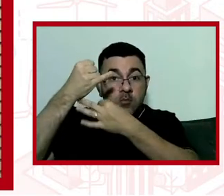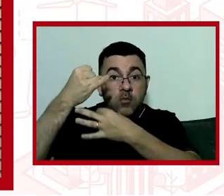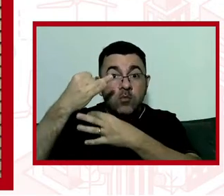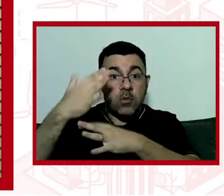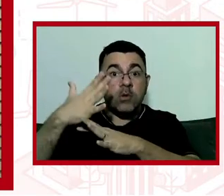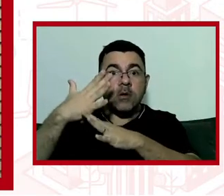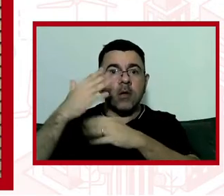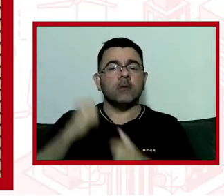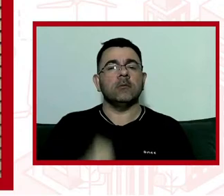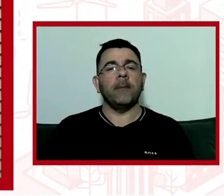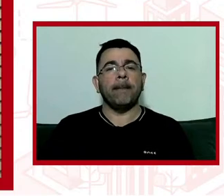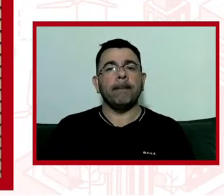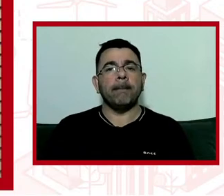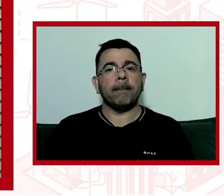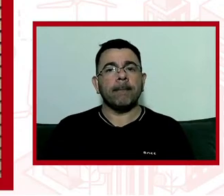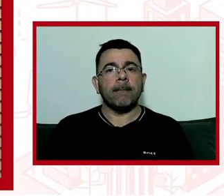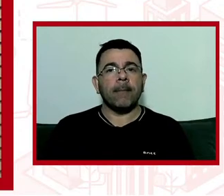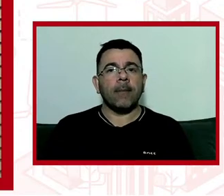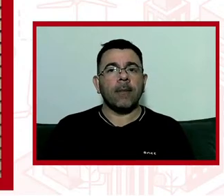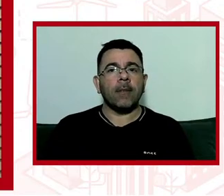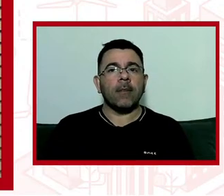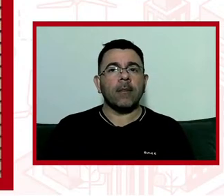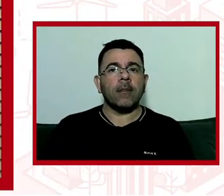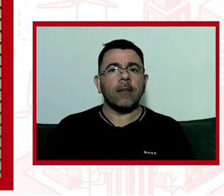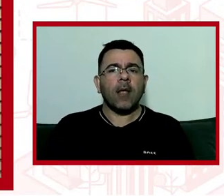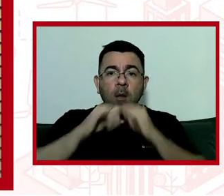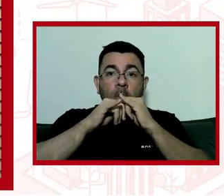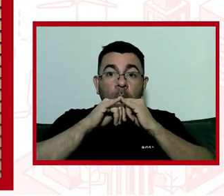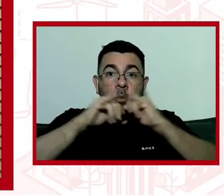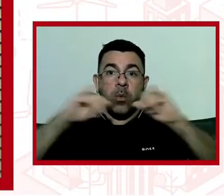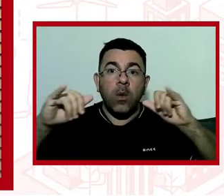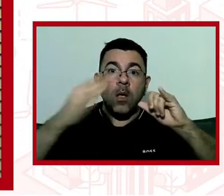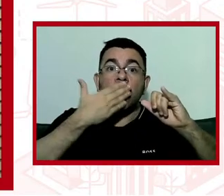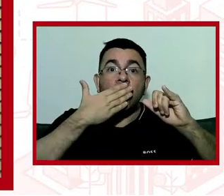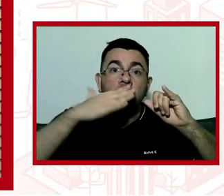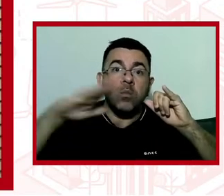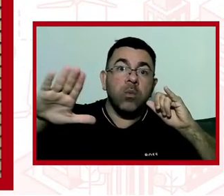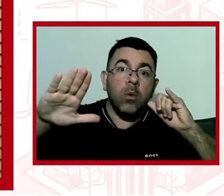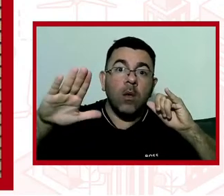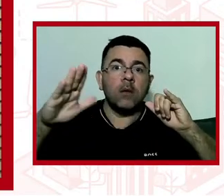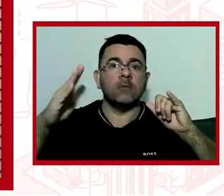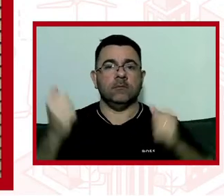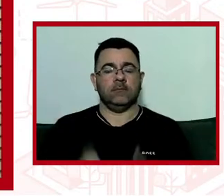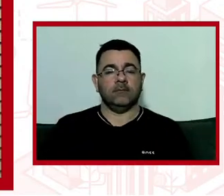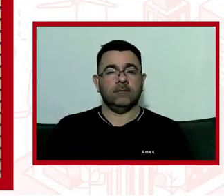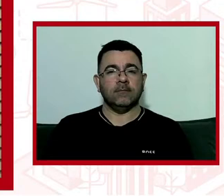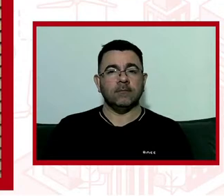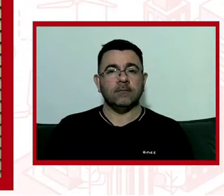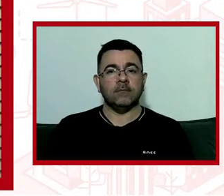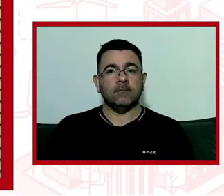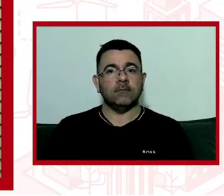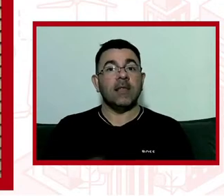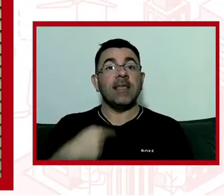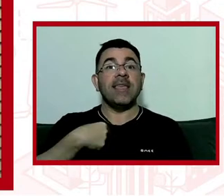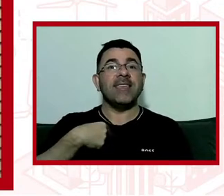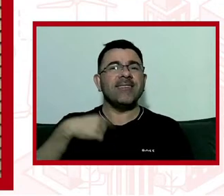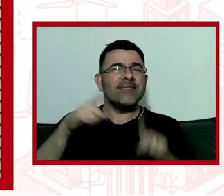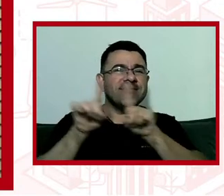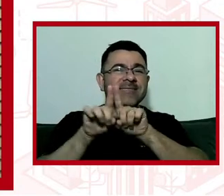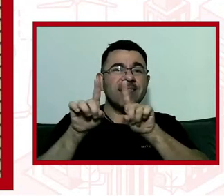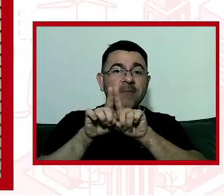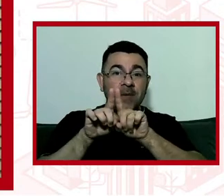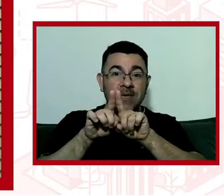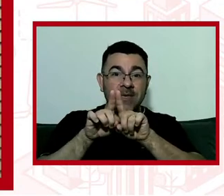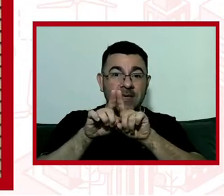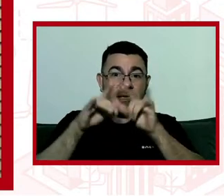eh a questão do marketing aplicado às campanhas eleitorais eh eu gostaria também de dizer para vocês